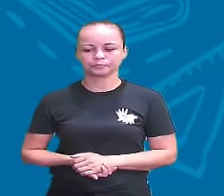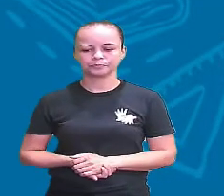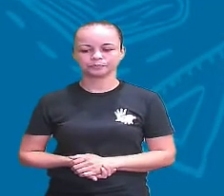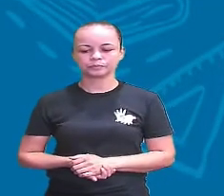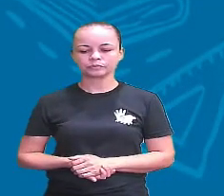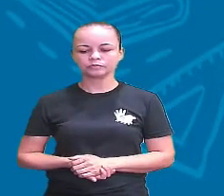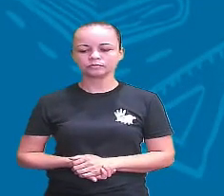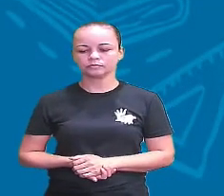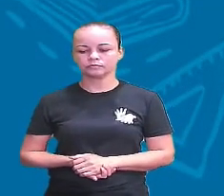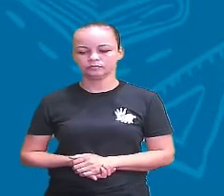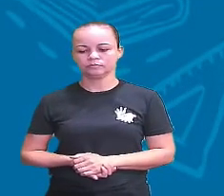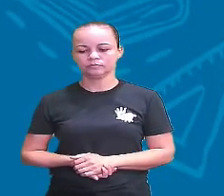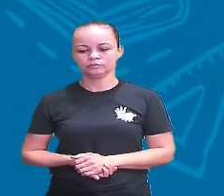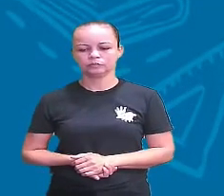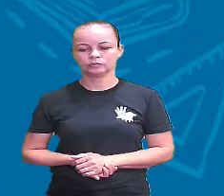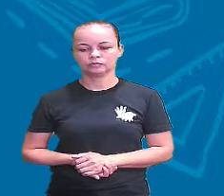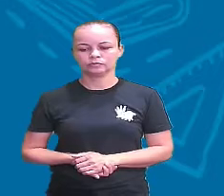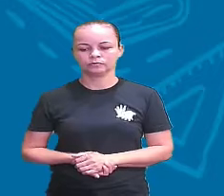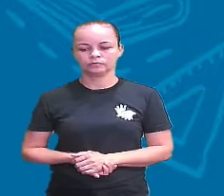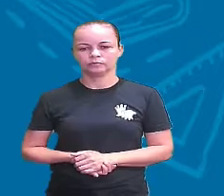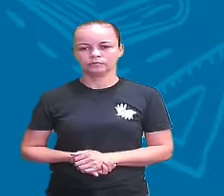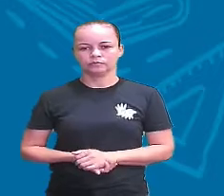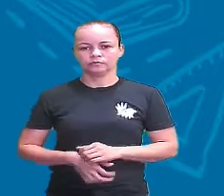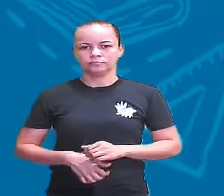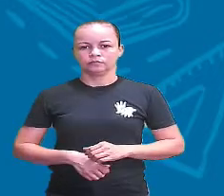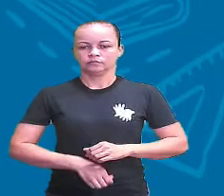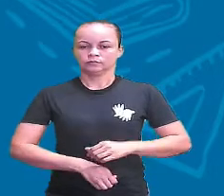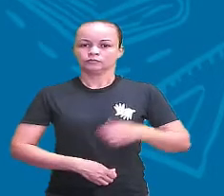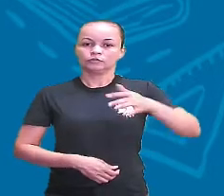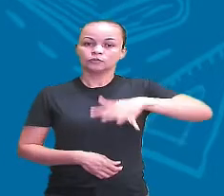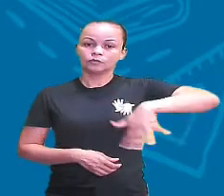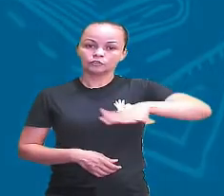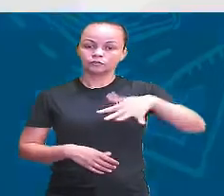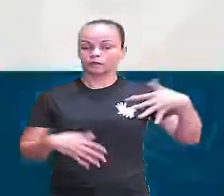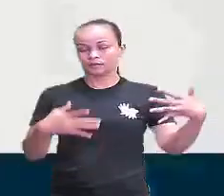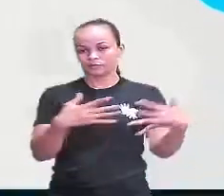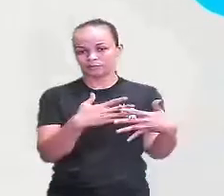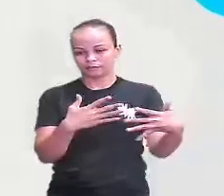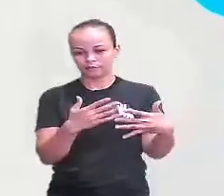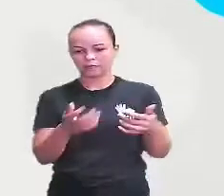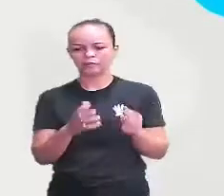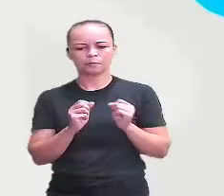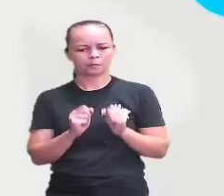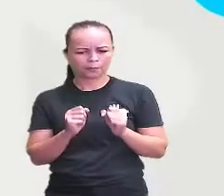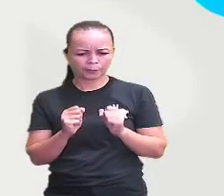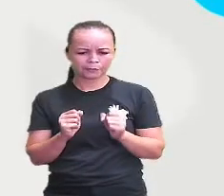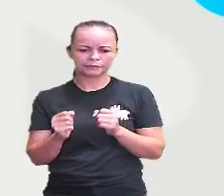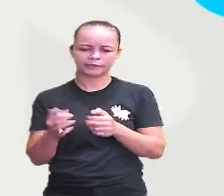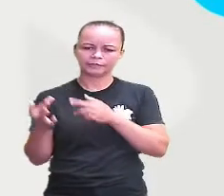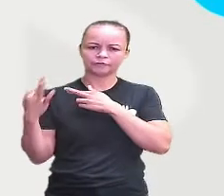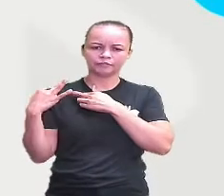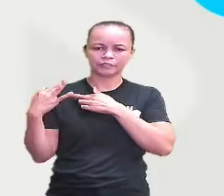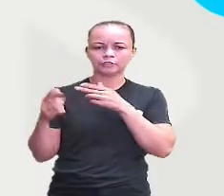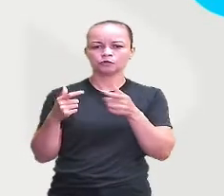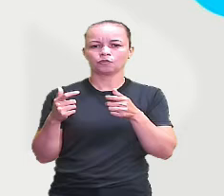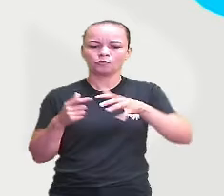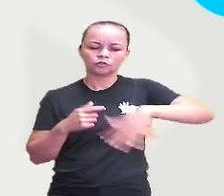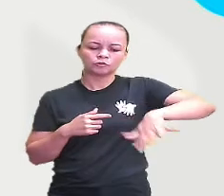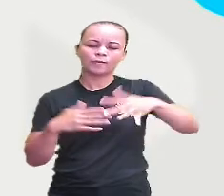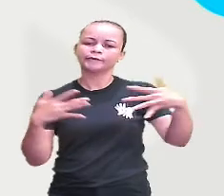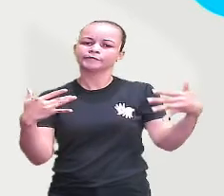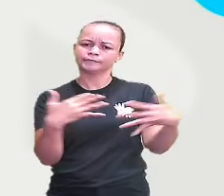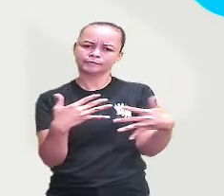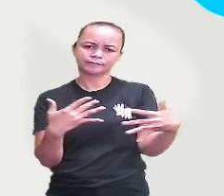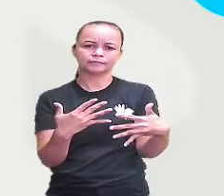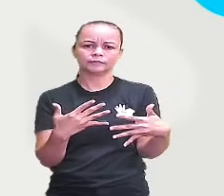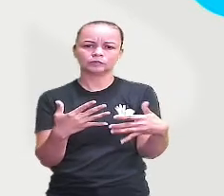Passando, vamos lá. O espaço urbano pode ser definido como um espaço das cidades, tá?